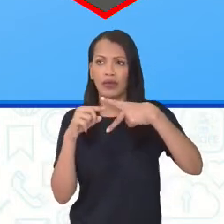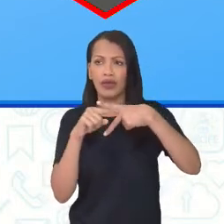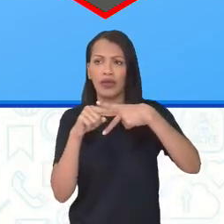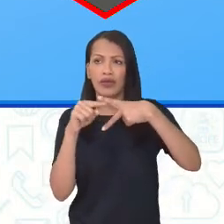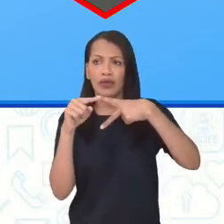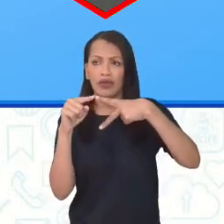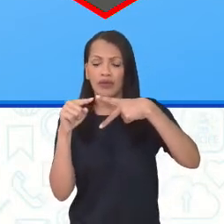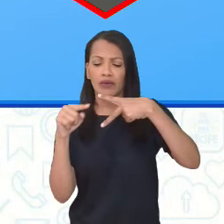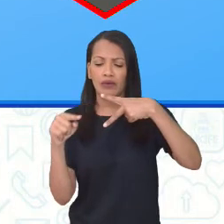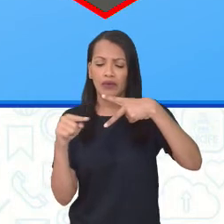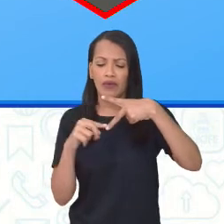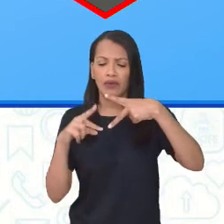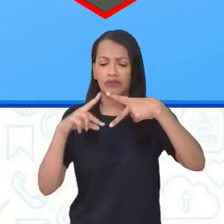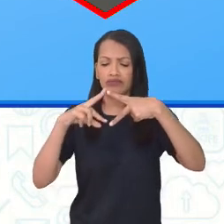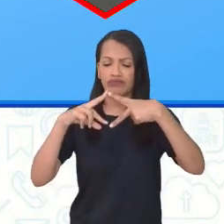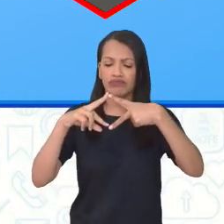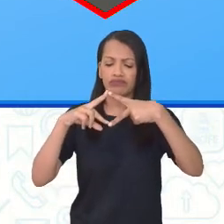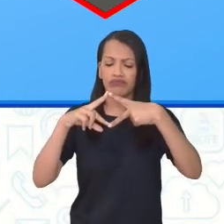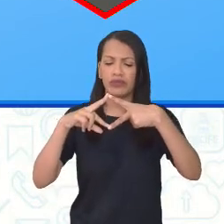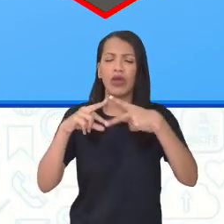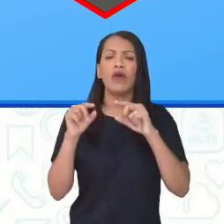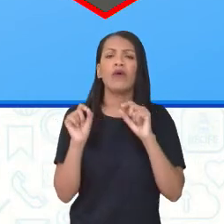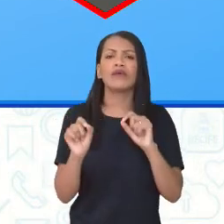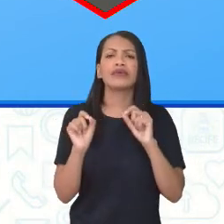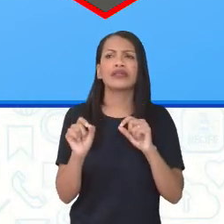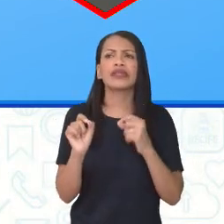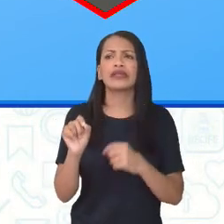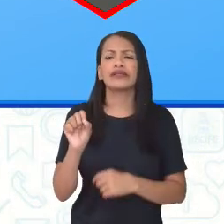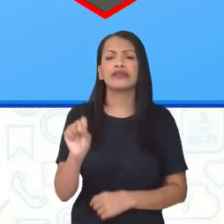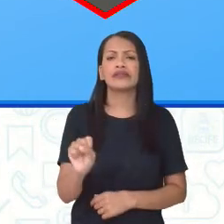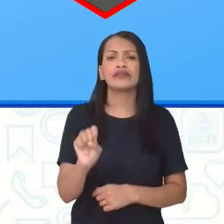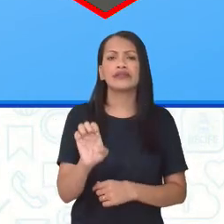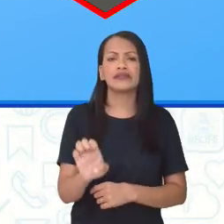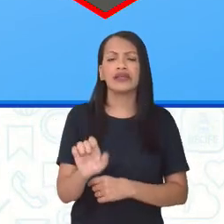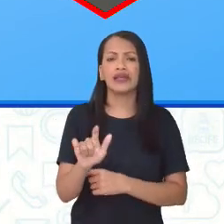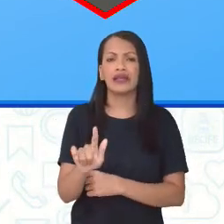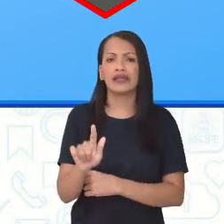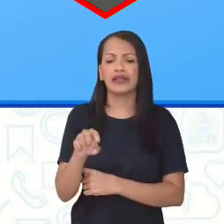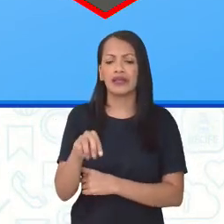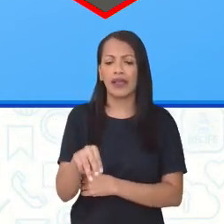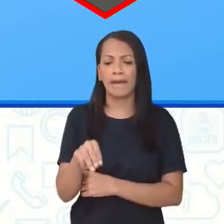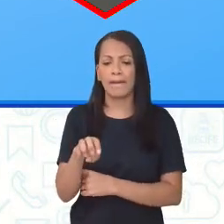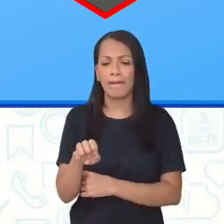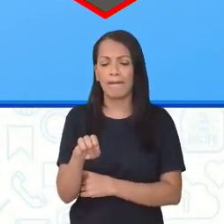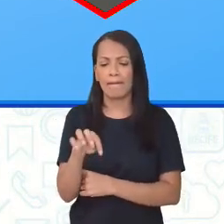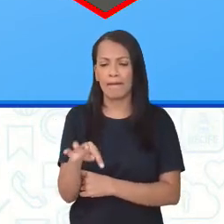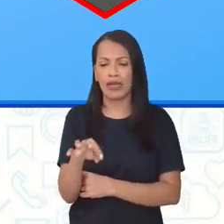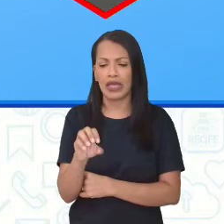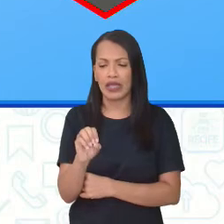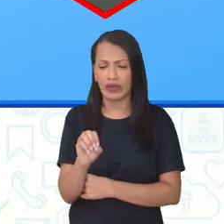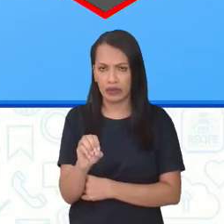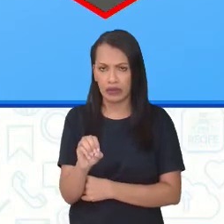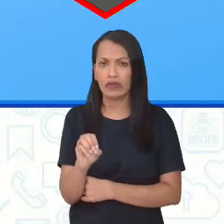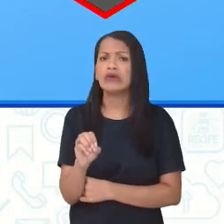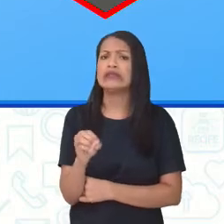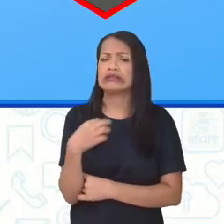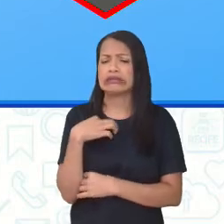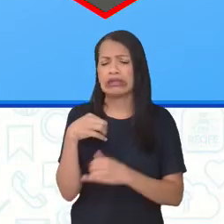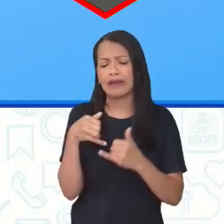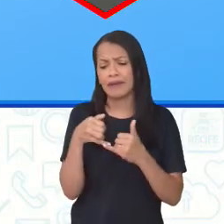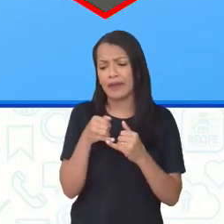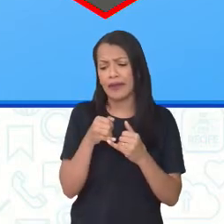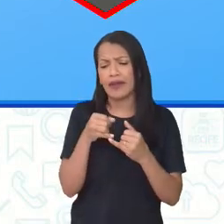reta. Professor, o que é segmento de reta? A reta, gente, ela vai para o infinito. Ela não tem